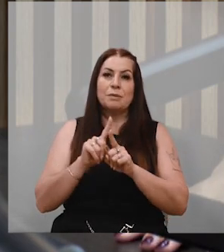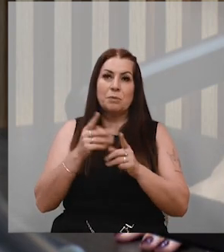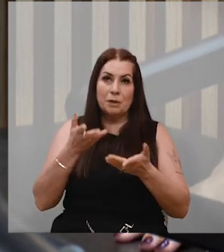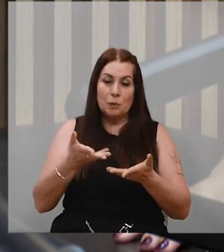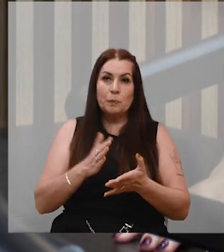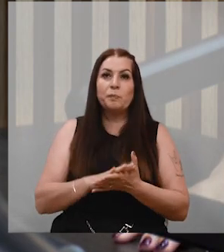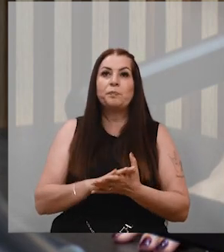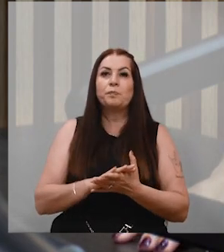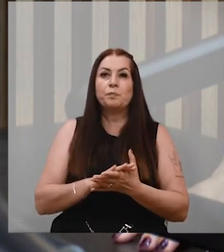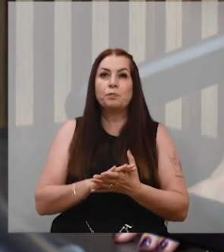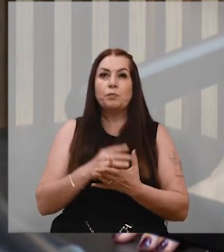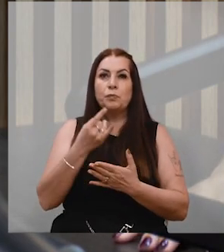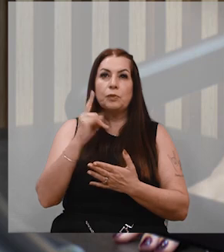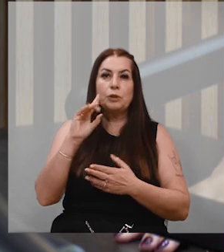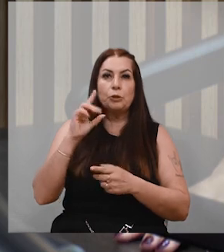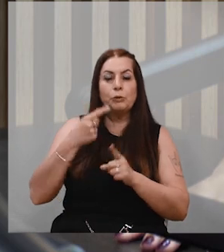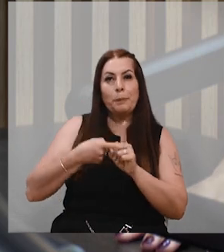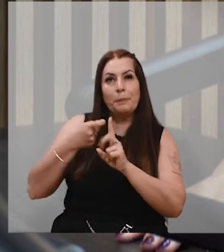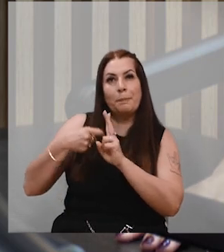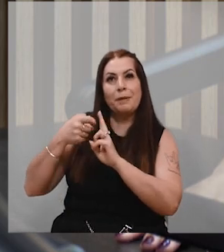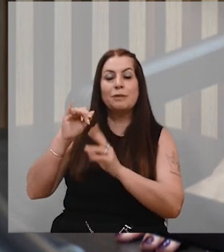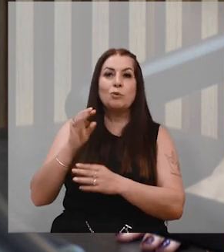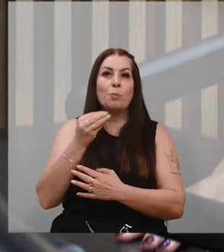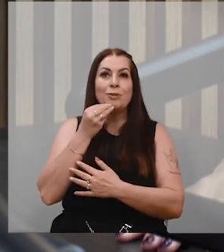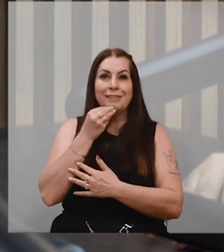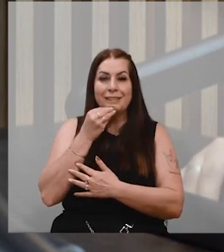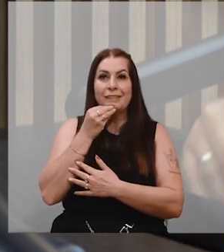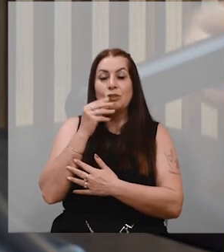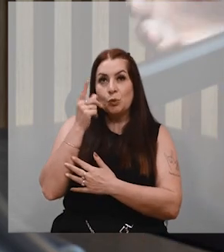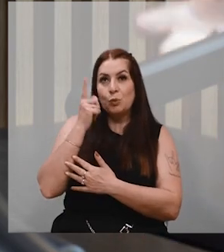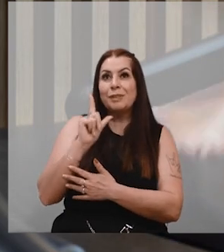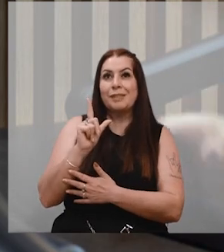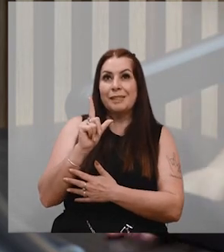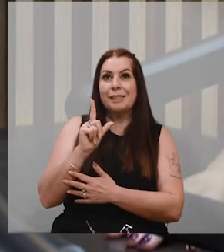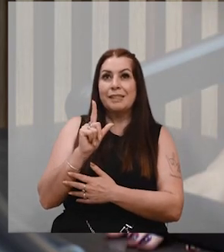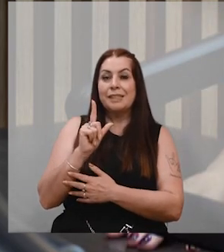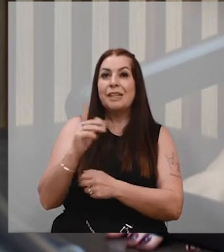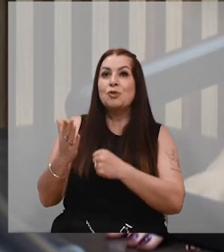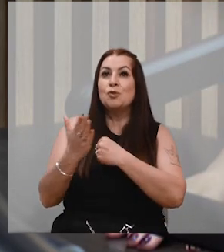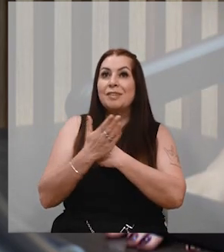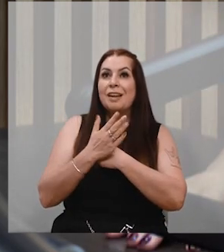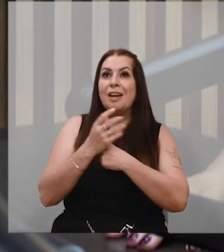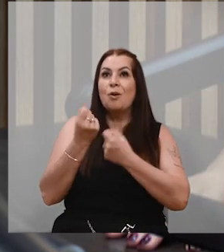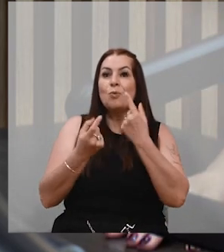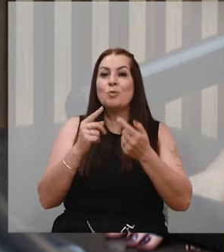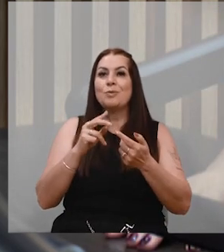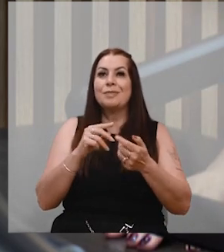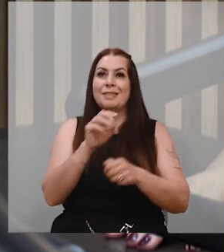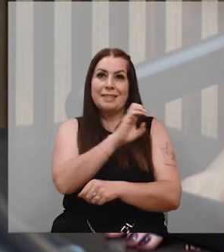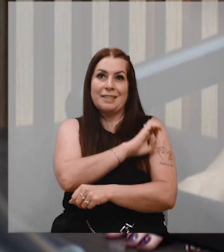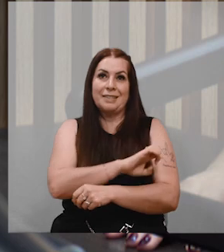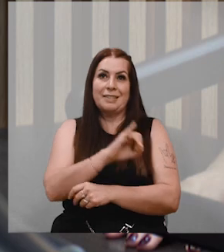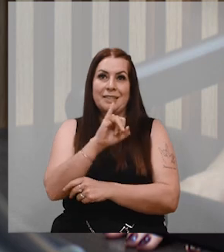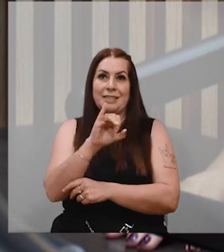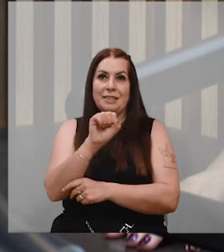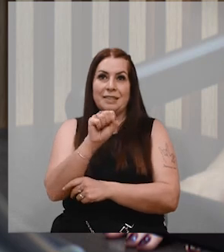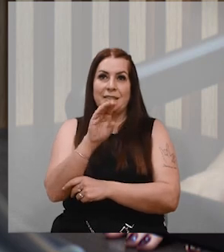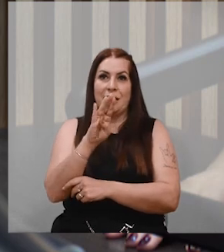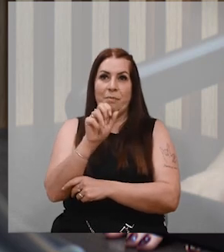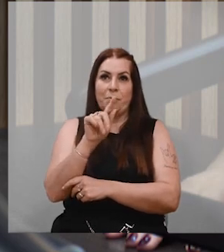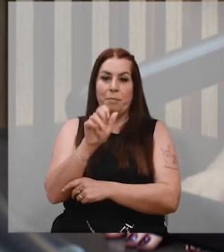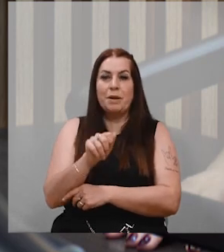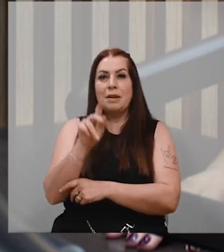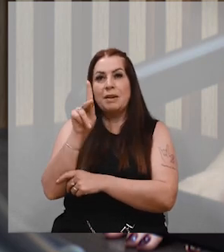Agora, nesses últimos meses, eu tive a oportunidade de conseguir ajudar alguns estagiários, como a Isabela e a Pietra, que chegaram